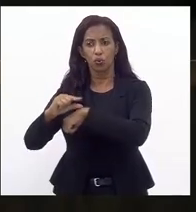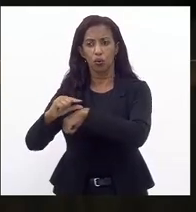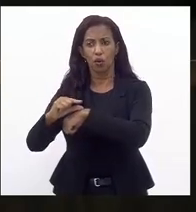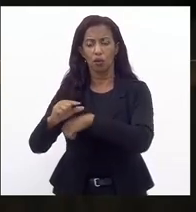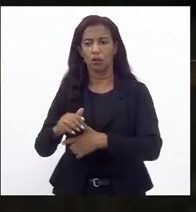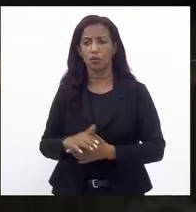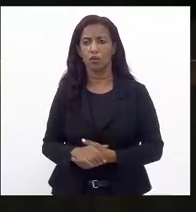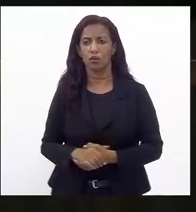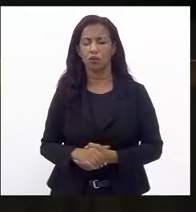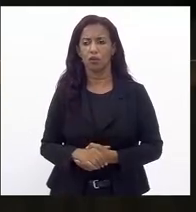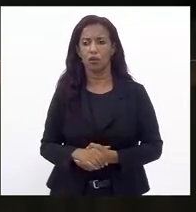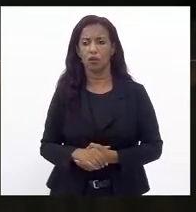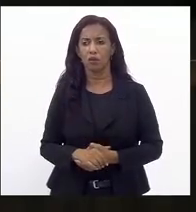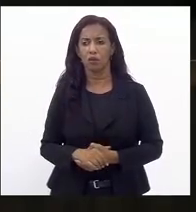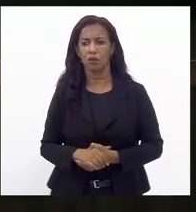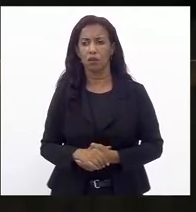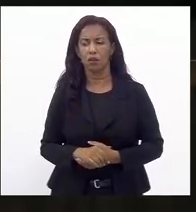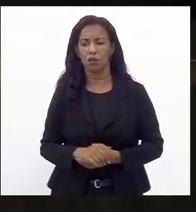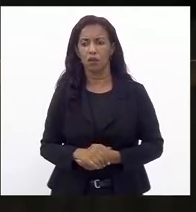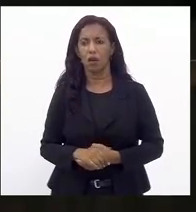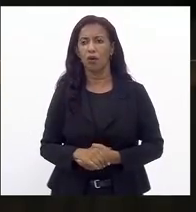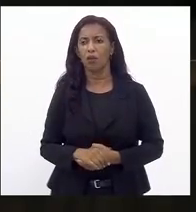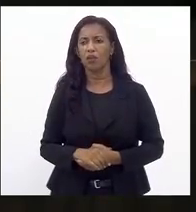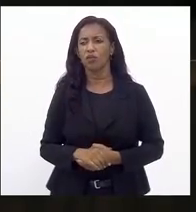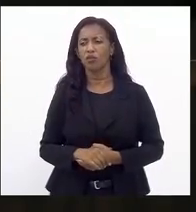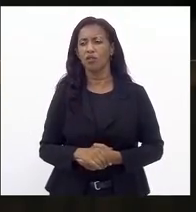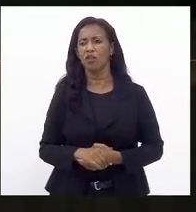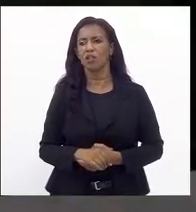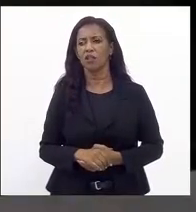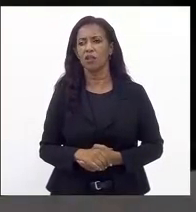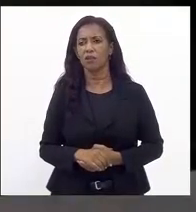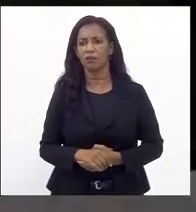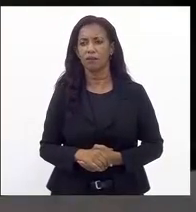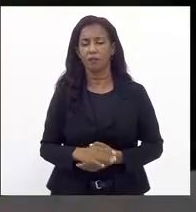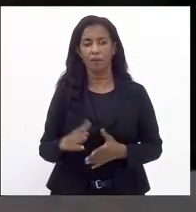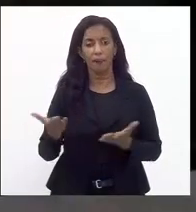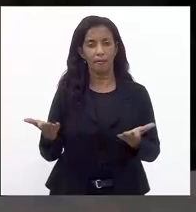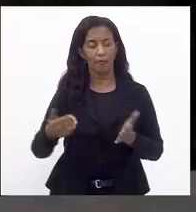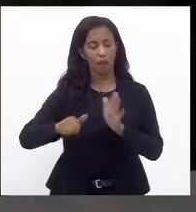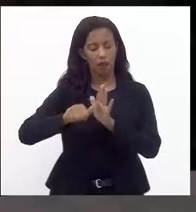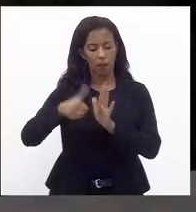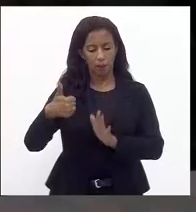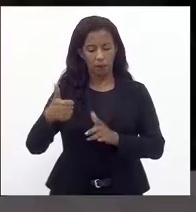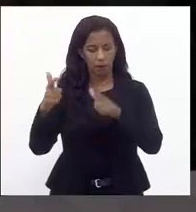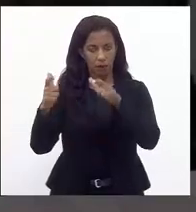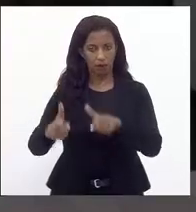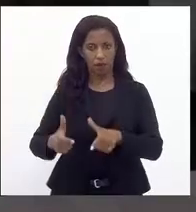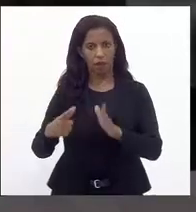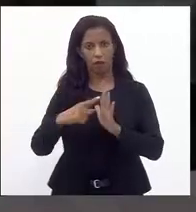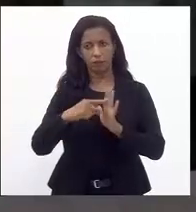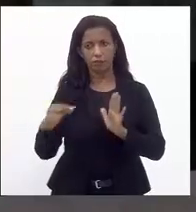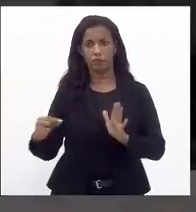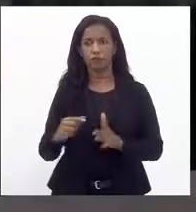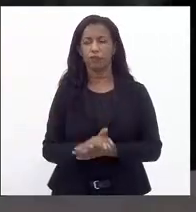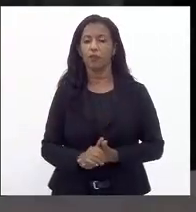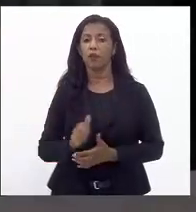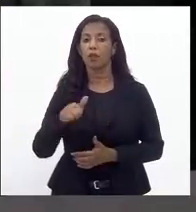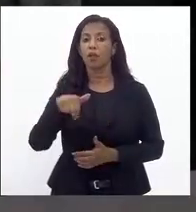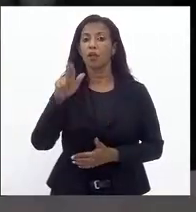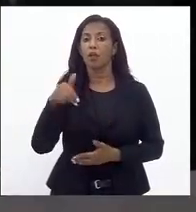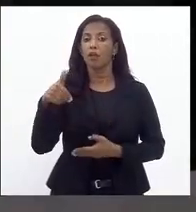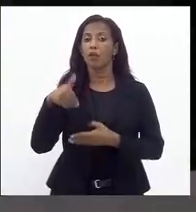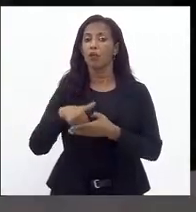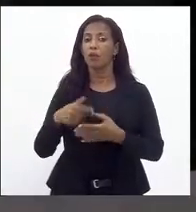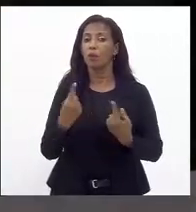terminar o expediente a ordem do dia o senhor presidente em primeiro lugar eu quero destacar que quem